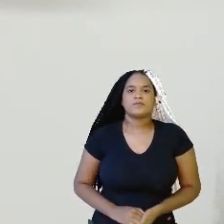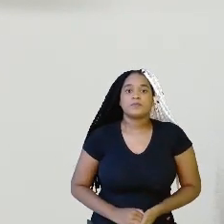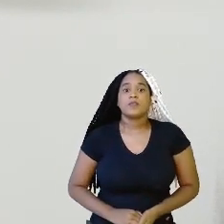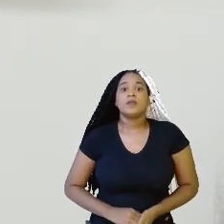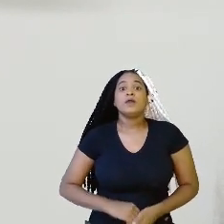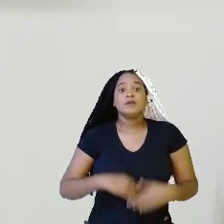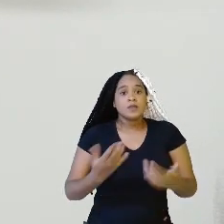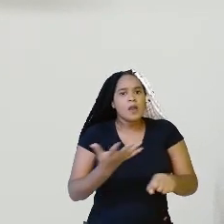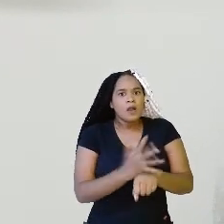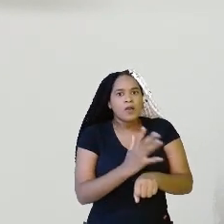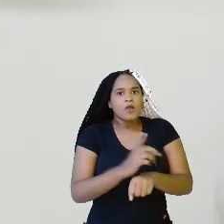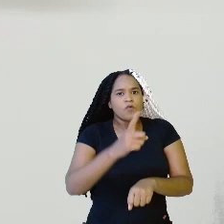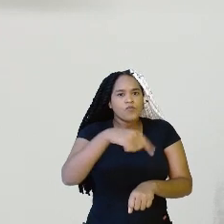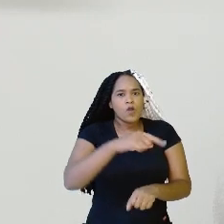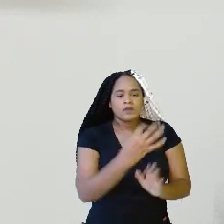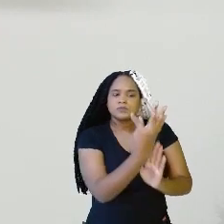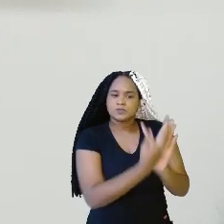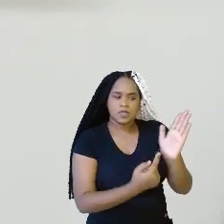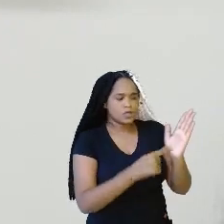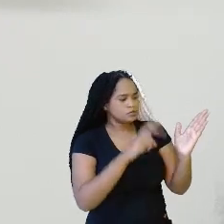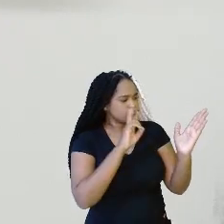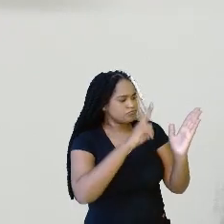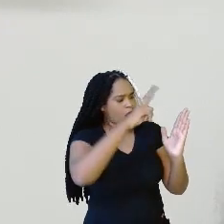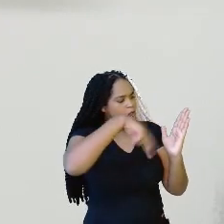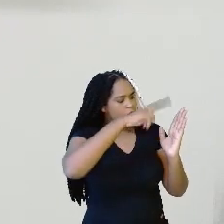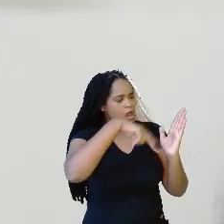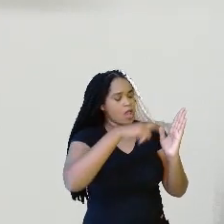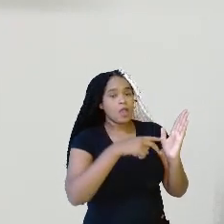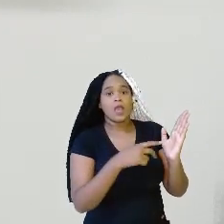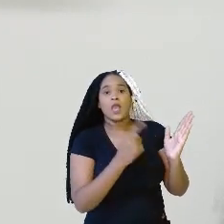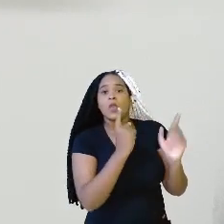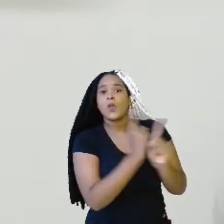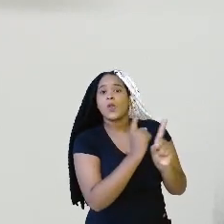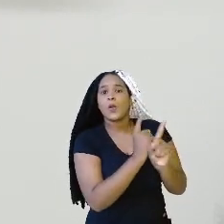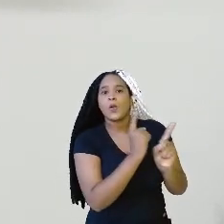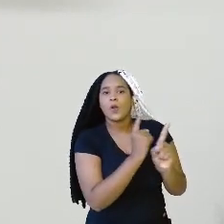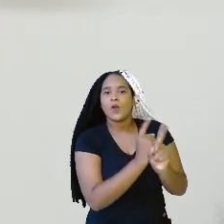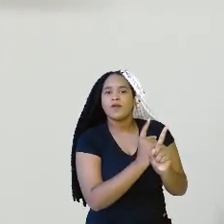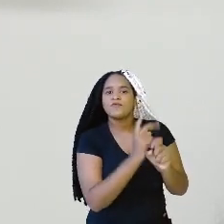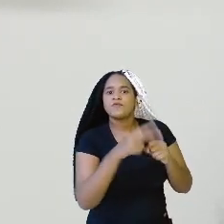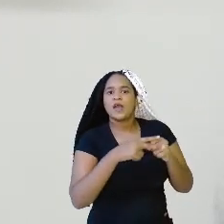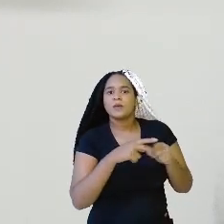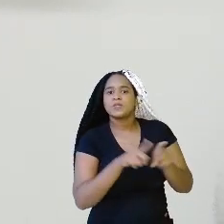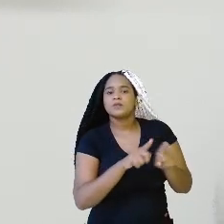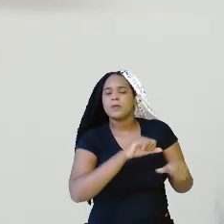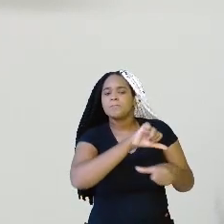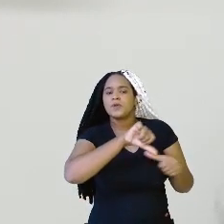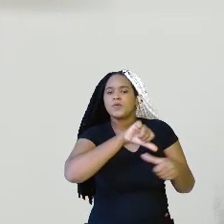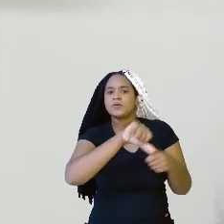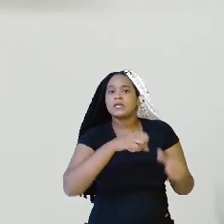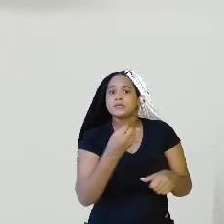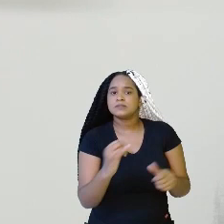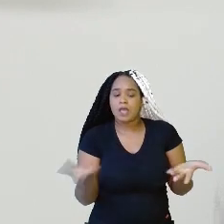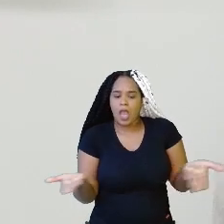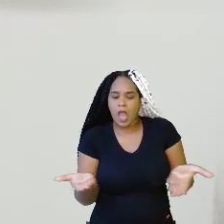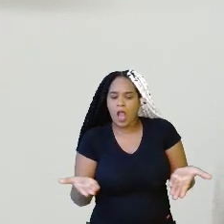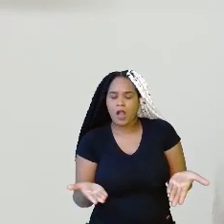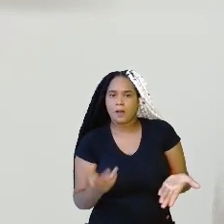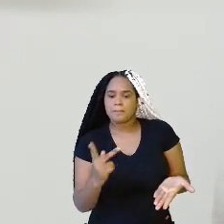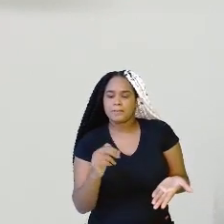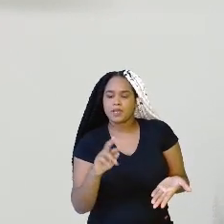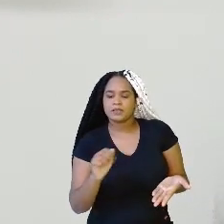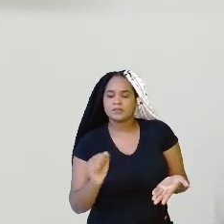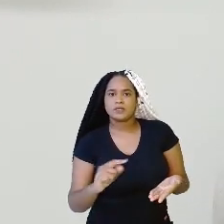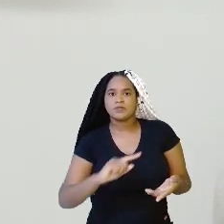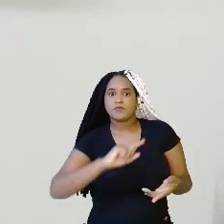você fazer. Pegar pequenos textos, localizar os verbos e aí você vai mudando. Se está no presente, coloca no passado, coloca no